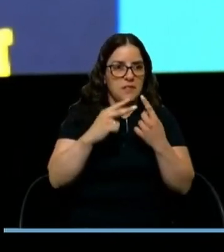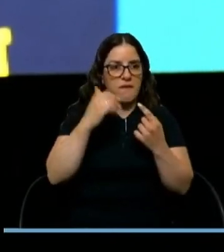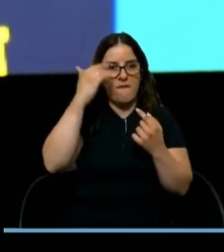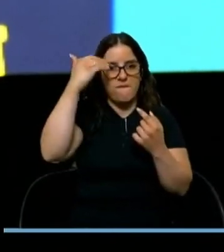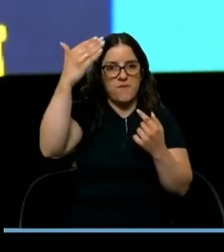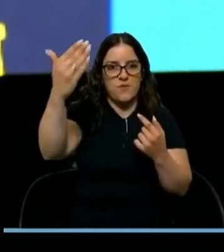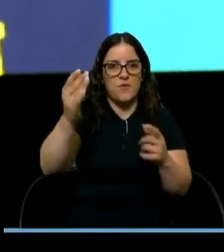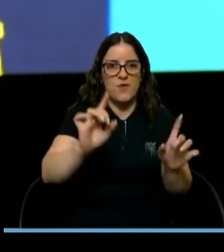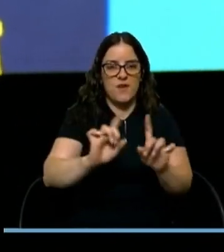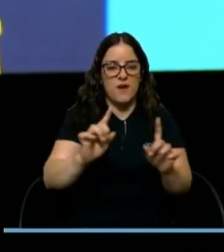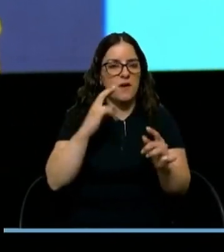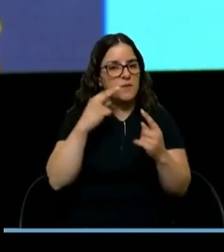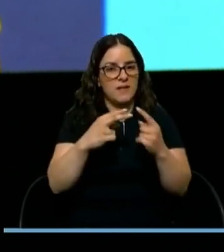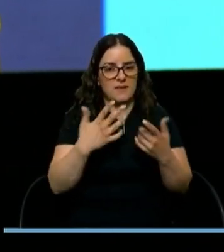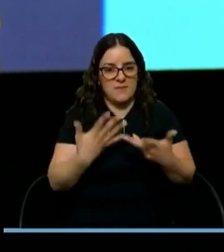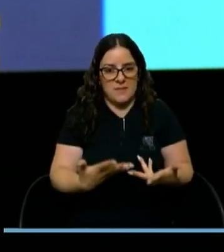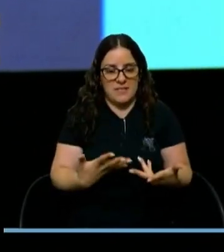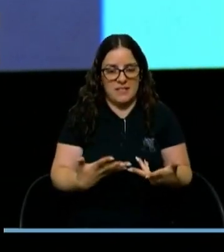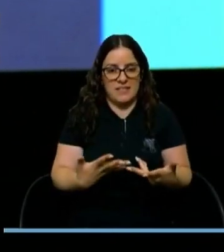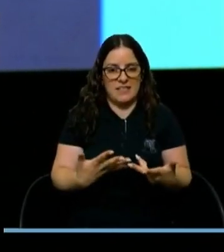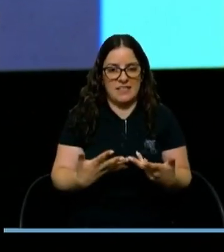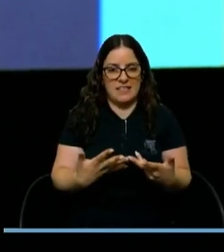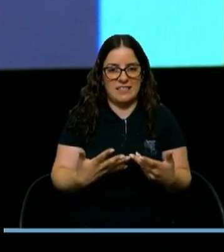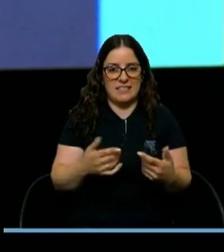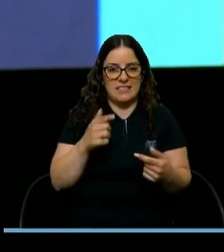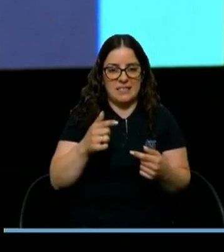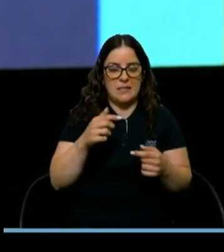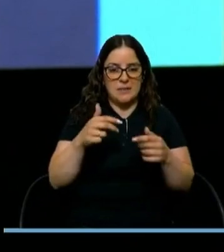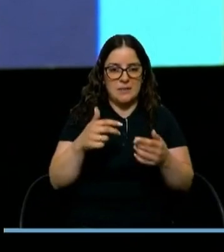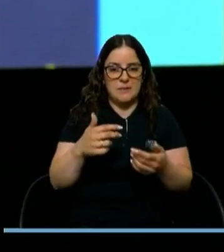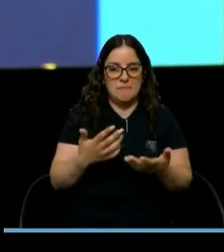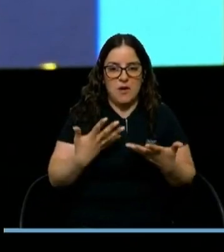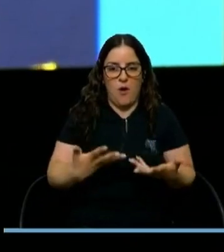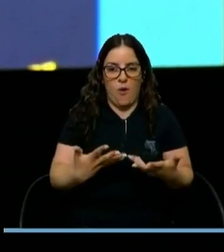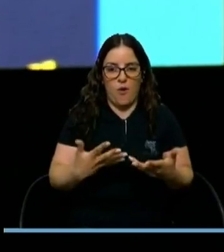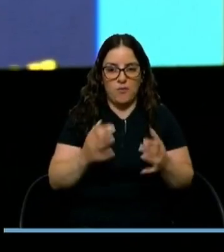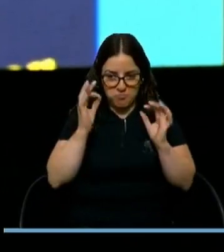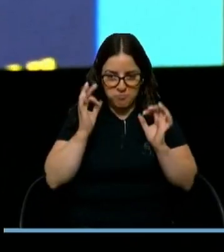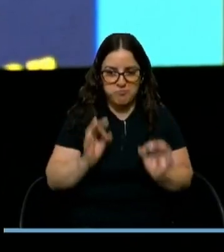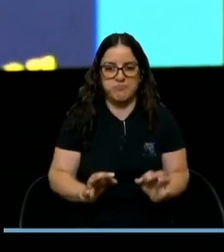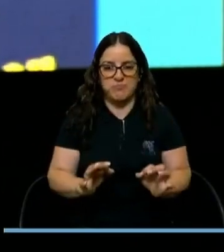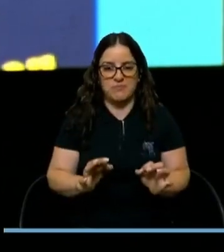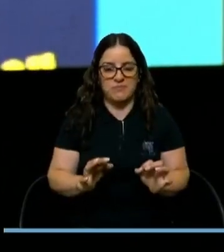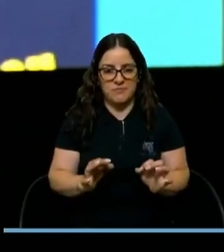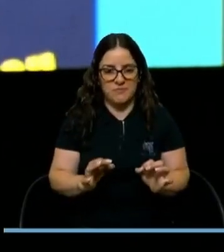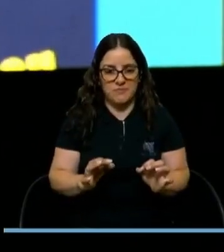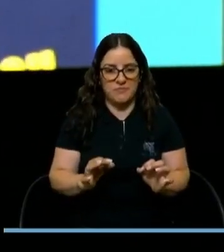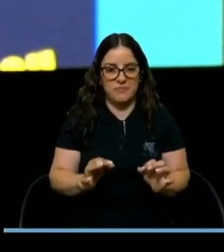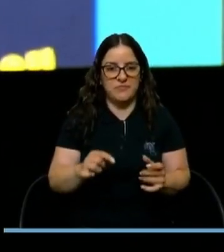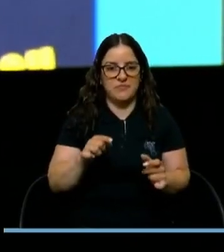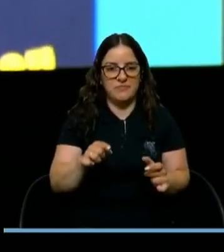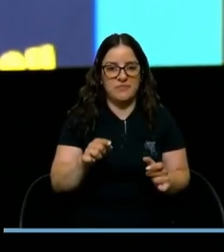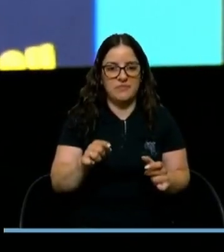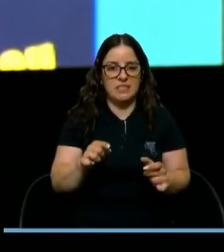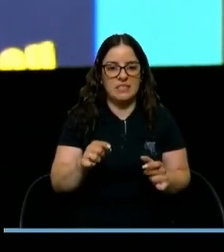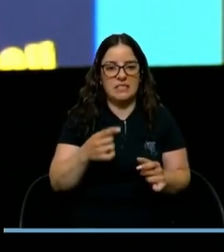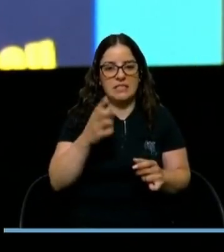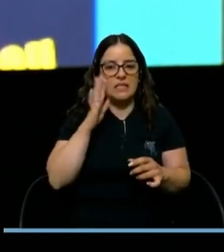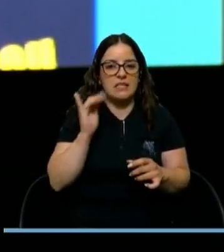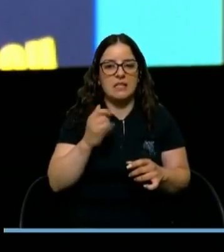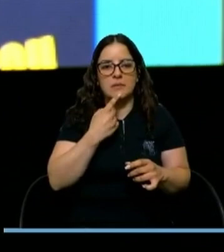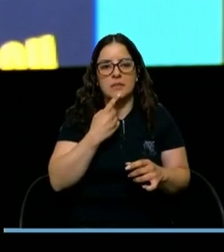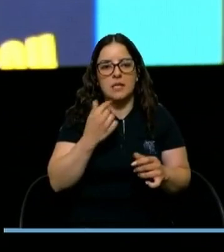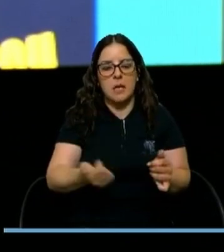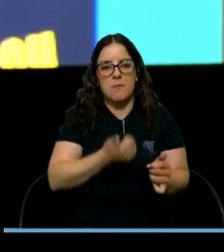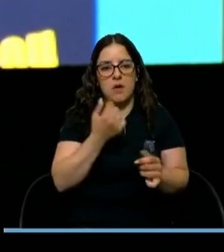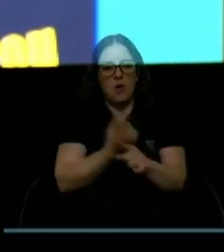o presente. Ele está mais presente do que nós imaginamos e vamos tentar perceber um bocadinho melhor aquilo que tudo aqui foi dito e em que